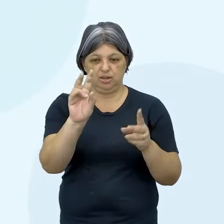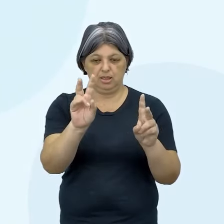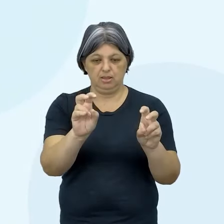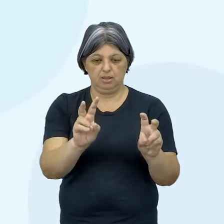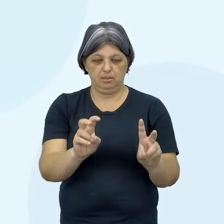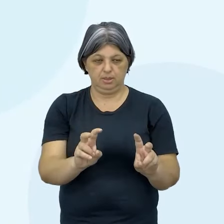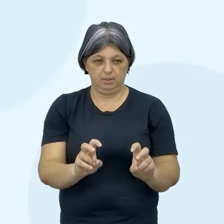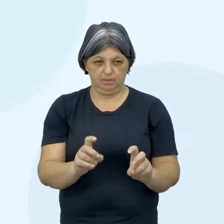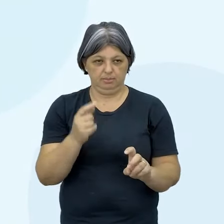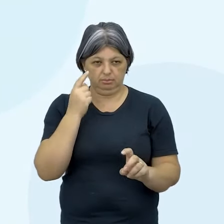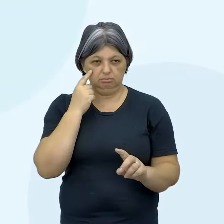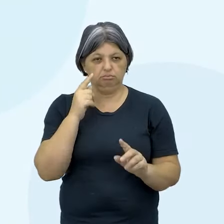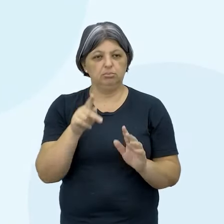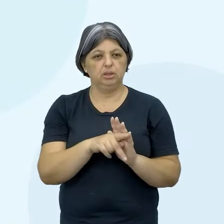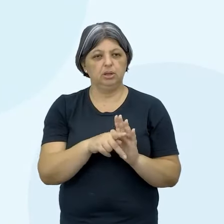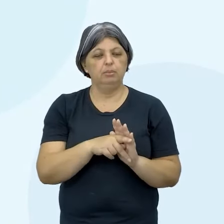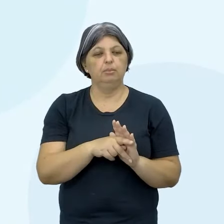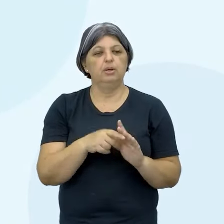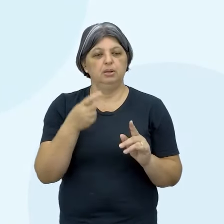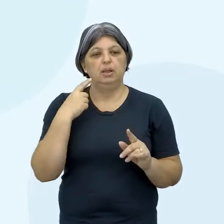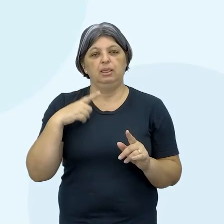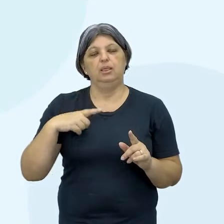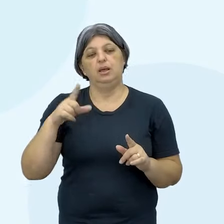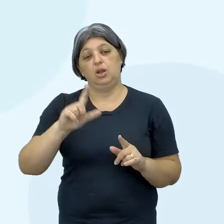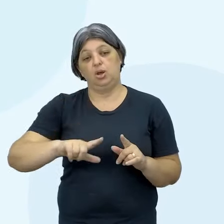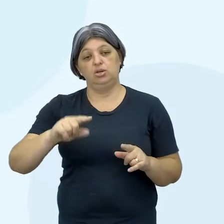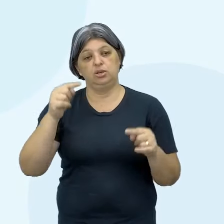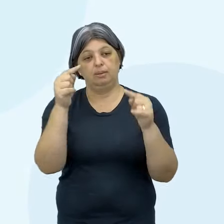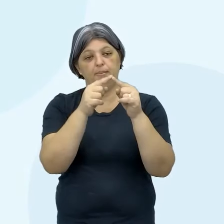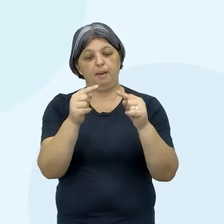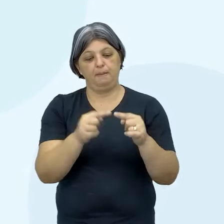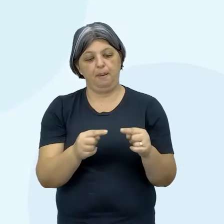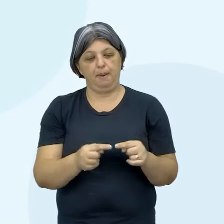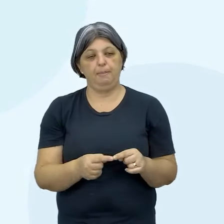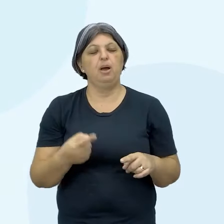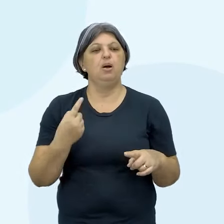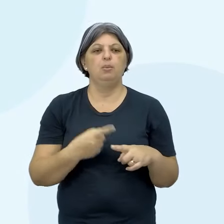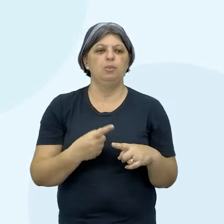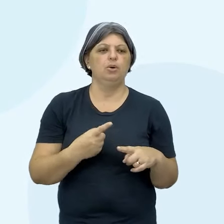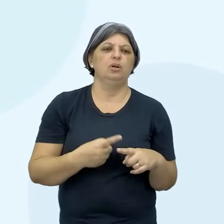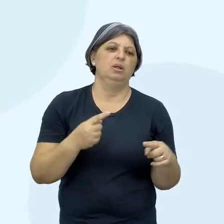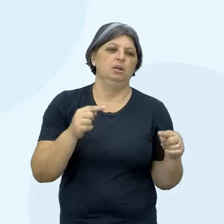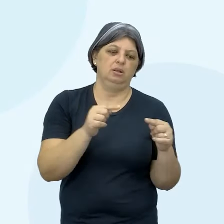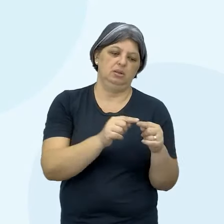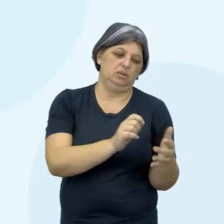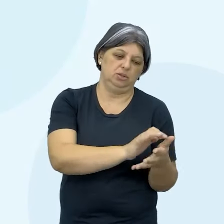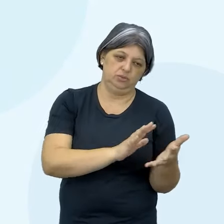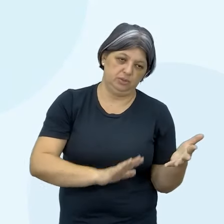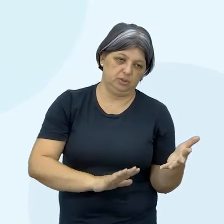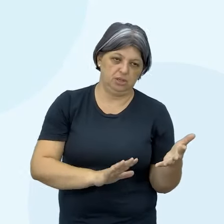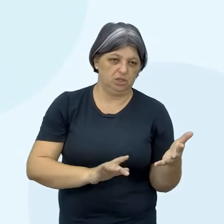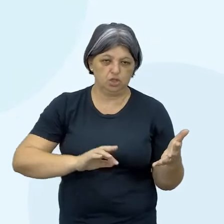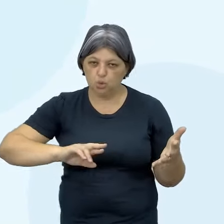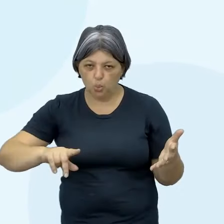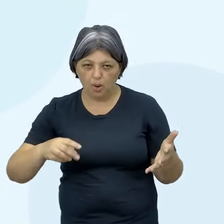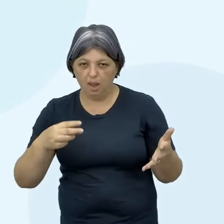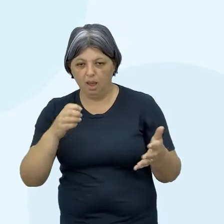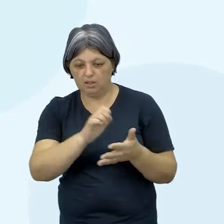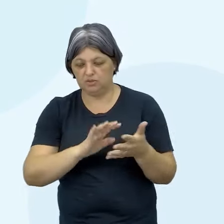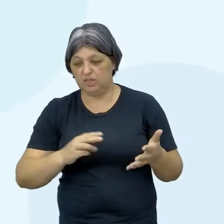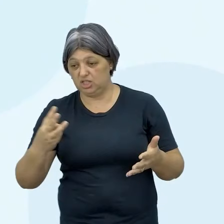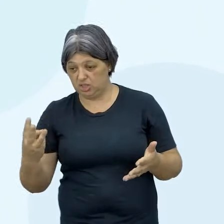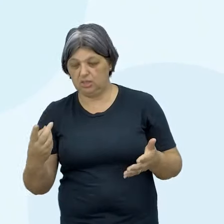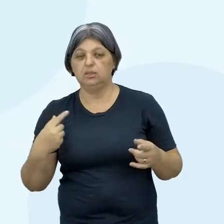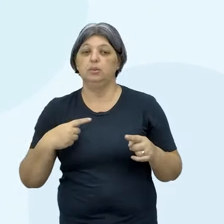essas atividades, elas também têm uma lógica, né? Por que que a atividade 1 está como atividade 1 e não é a atividade 3? Porque ela tem também